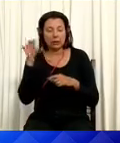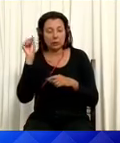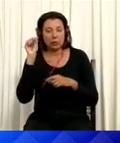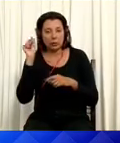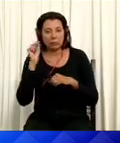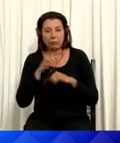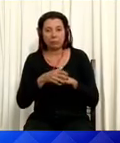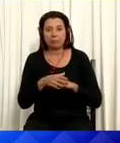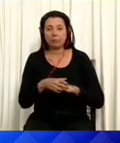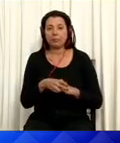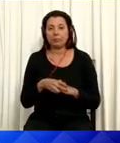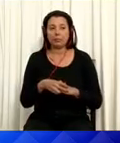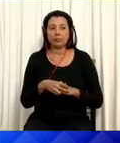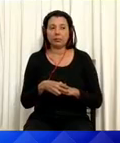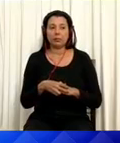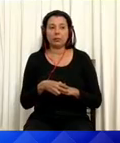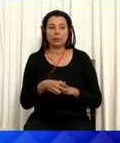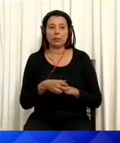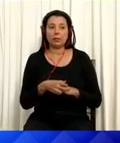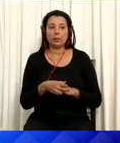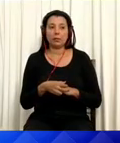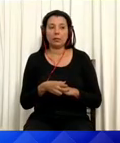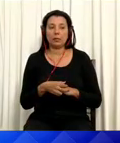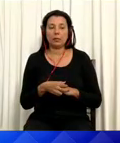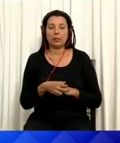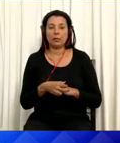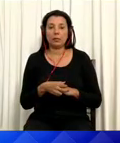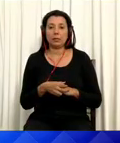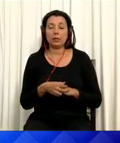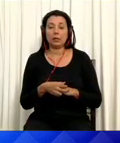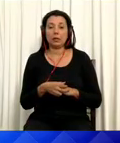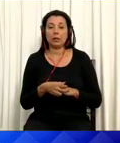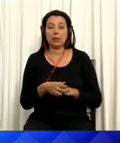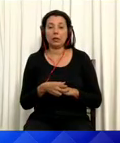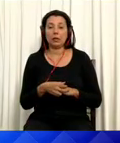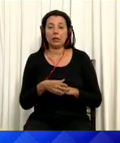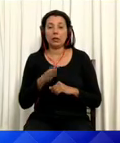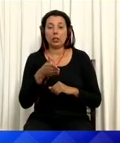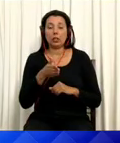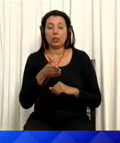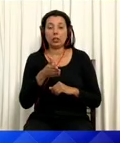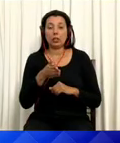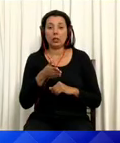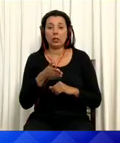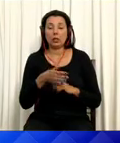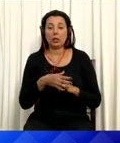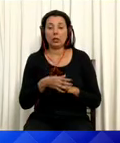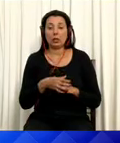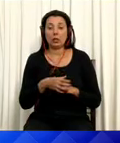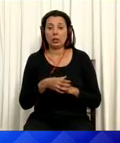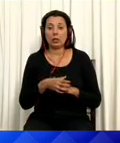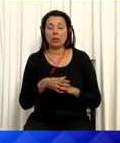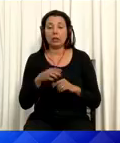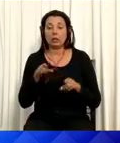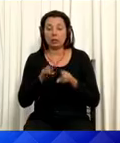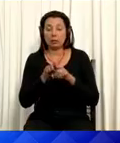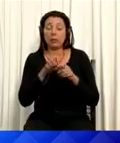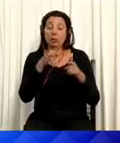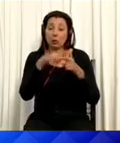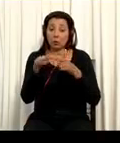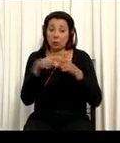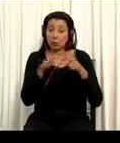escutar. Tá bom. A gente já está vendo né, uma crise